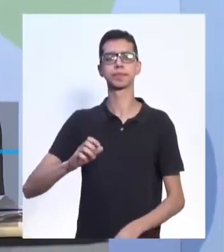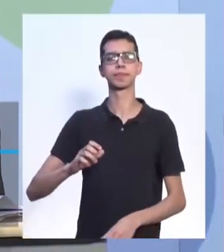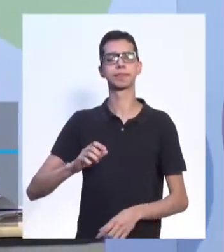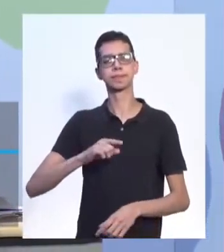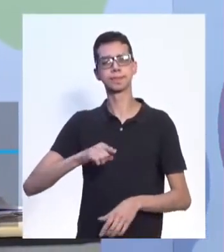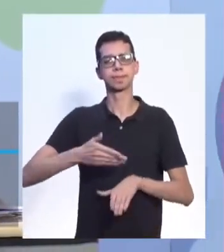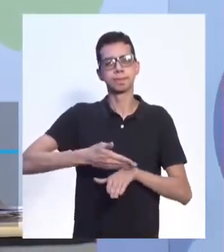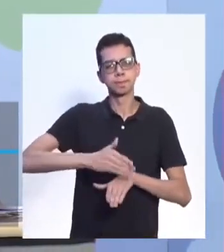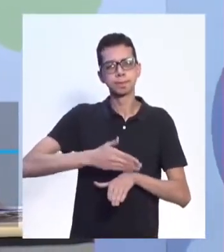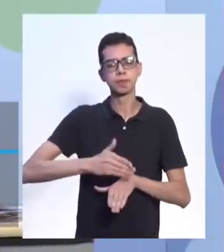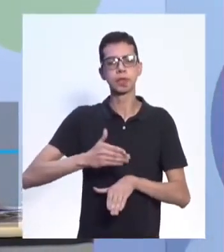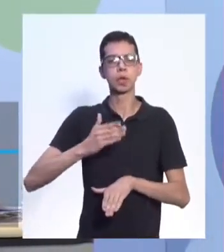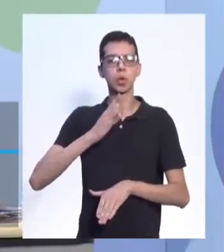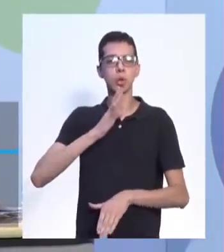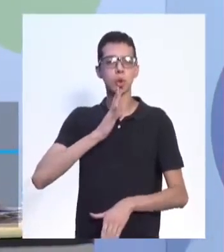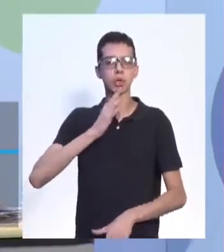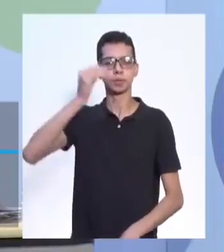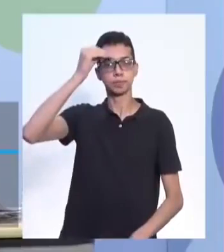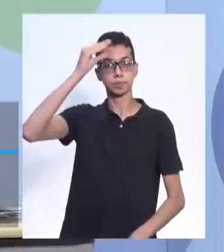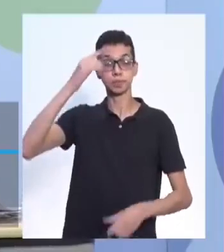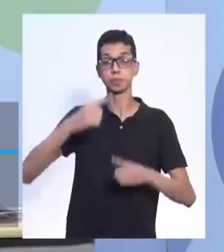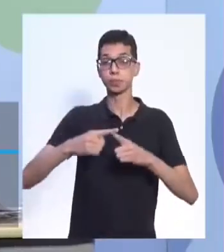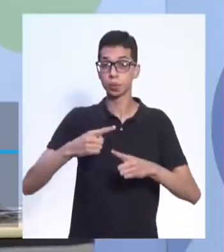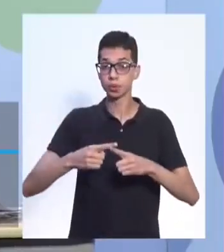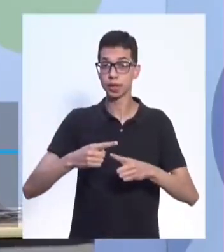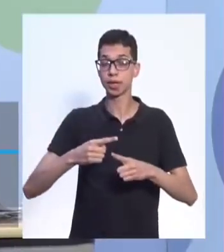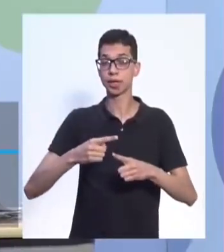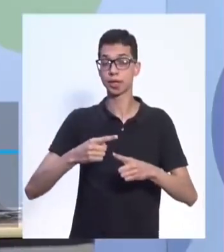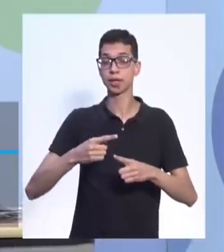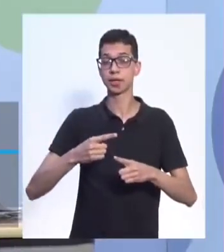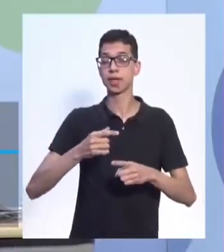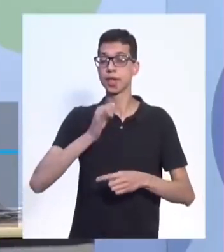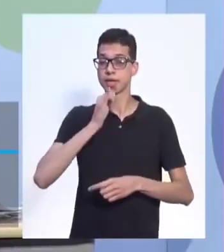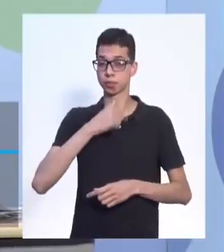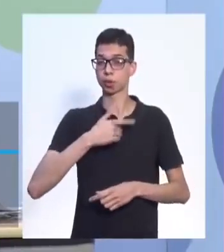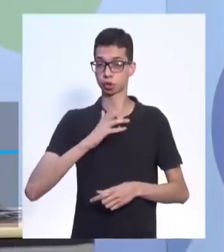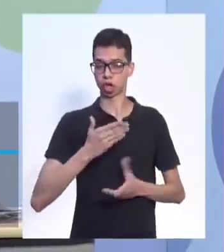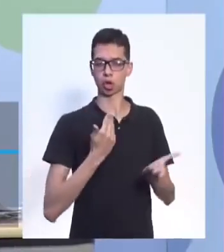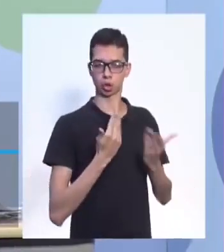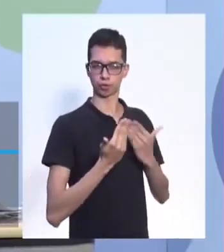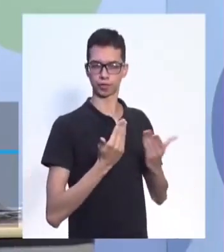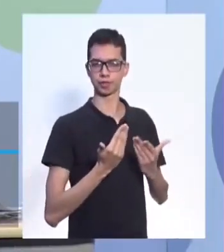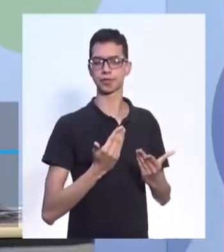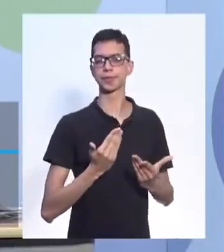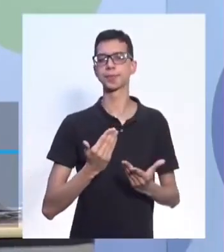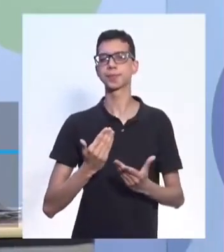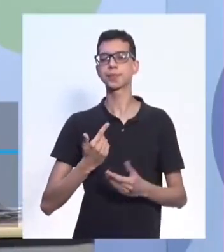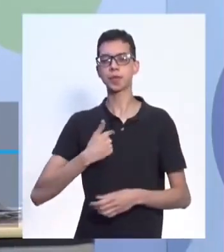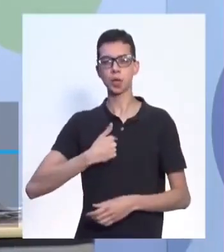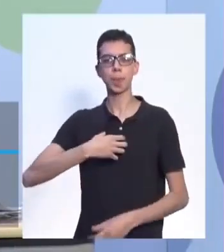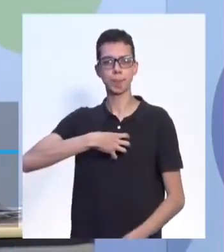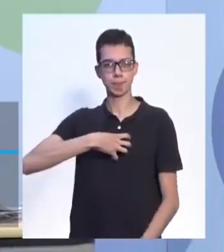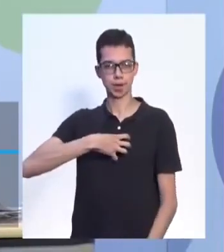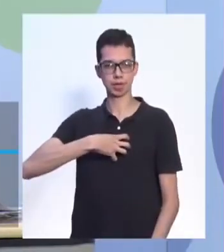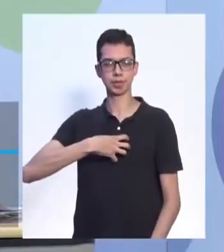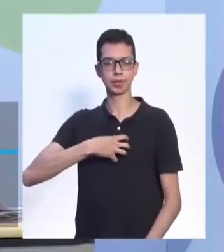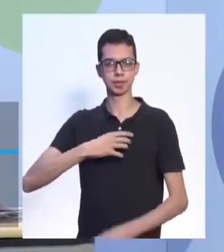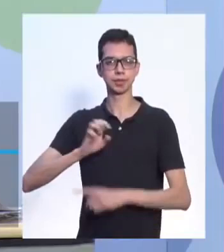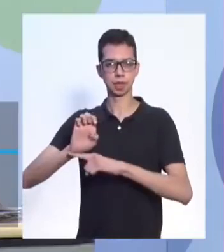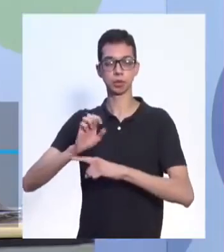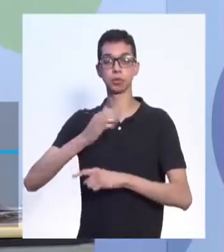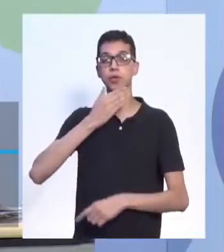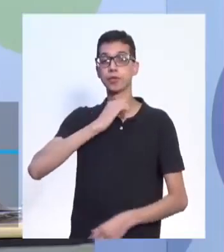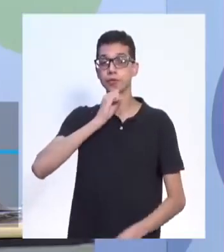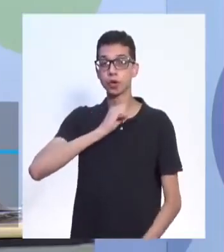ser baiana e por ter origens, né? Meus pais são negros, meus avós são negros, avós e